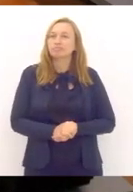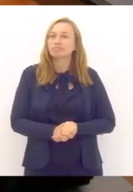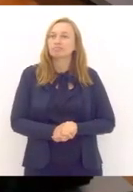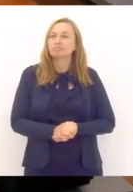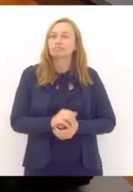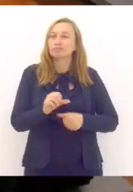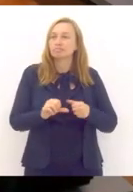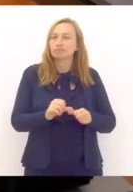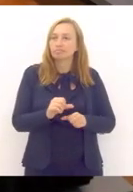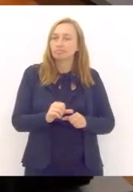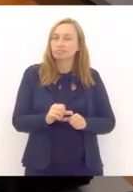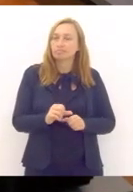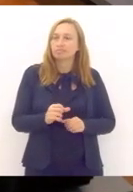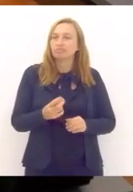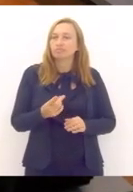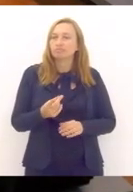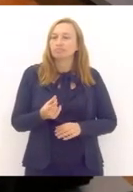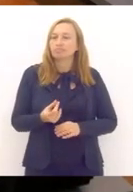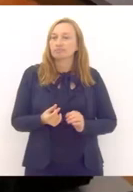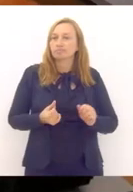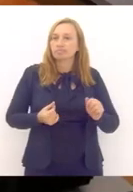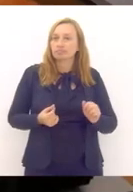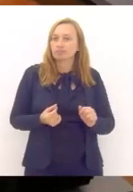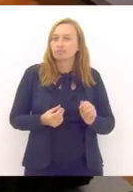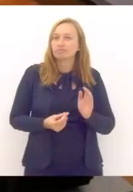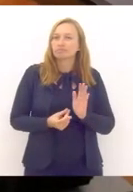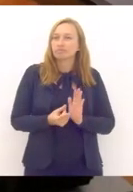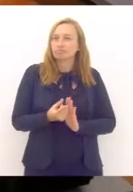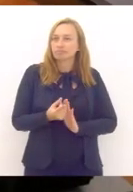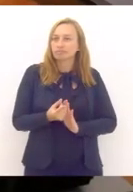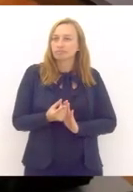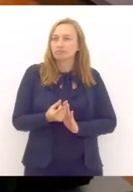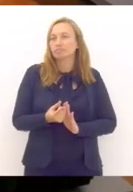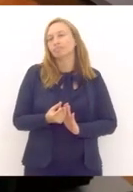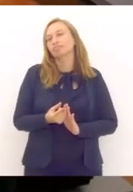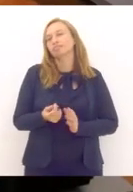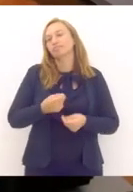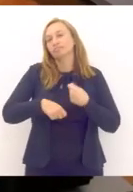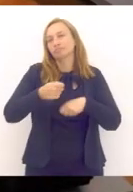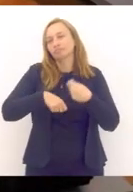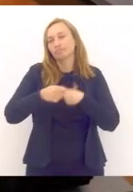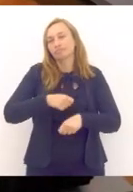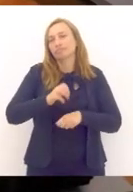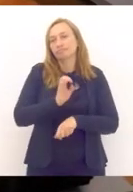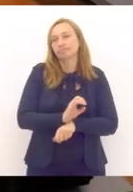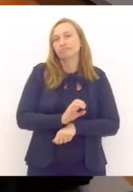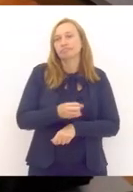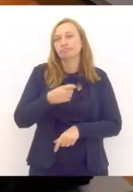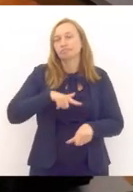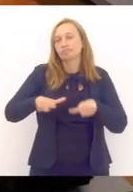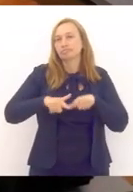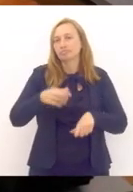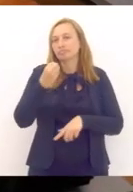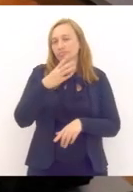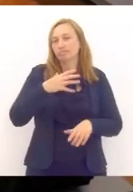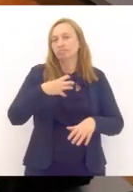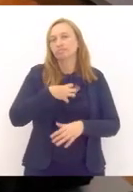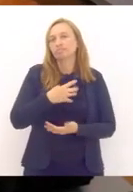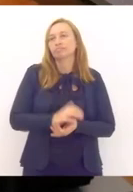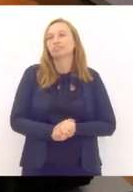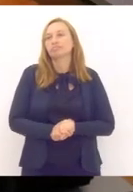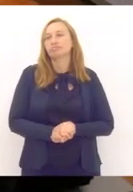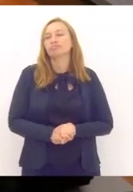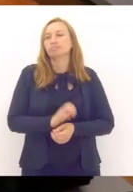mudança do perfil econômico do Estado. Assim, quem fez tem alguns trabalhos muito bons nesse sentido. Assim, o Estado do Rio de Janeiro